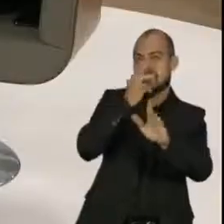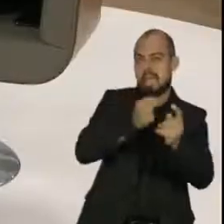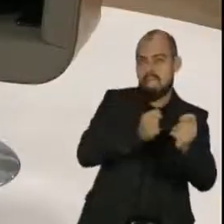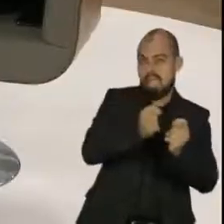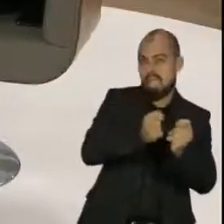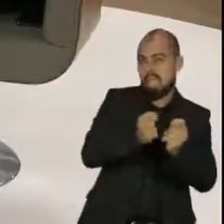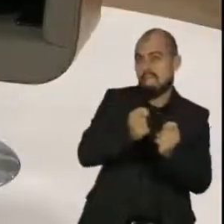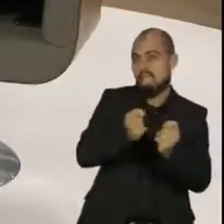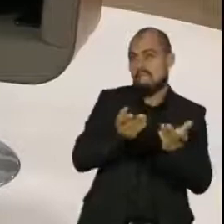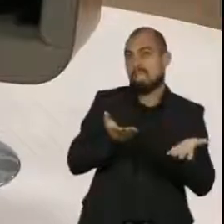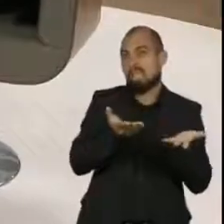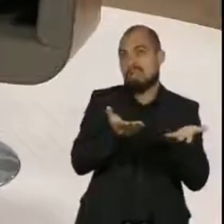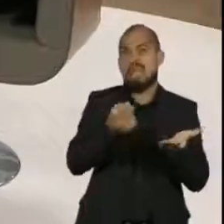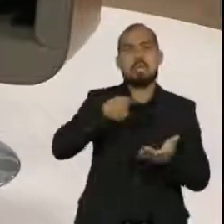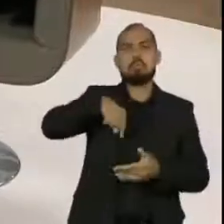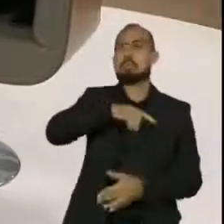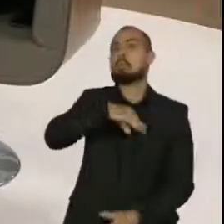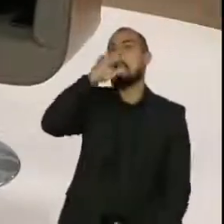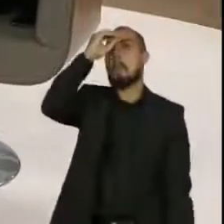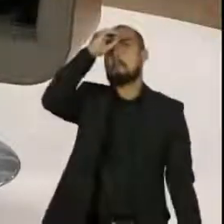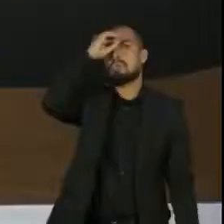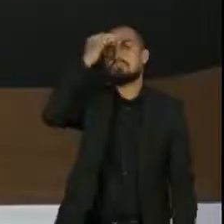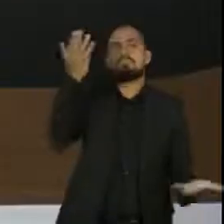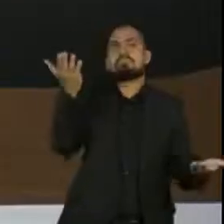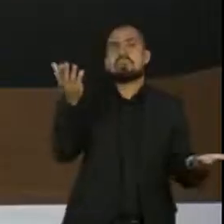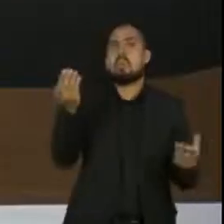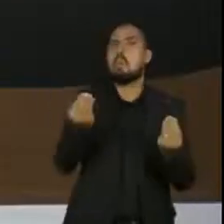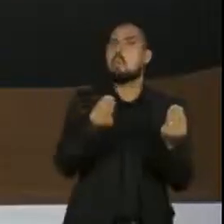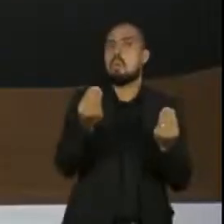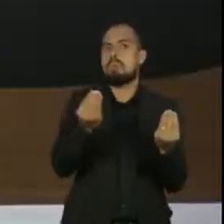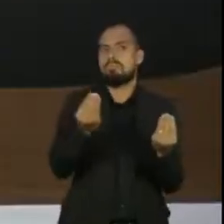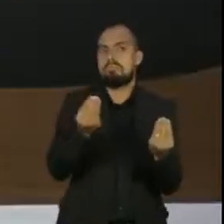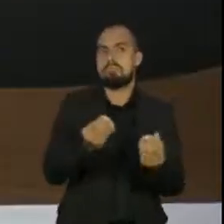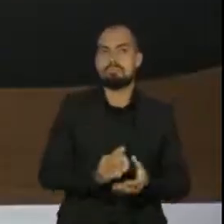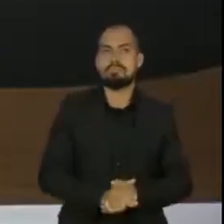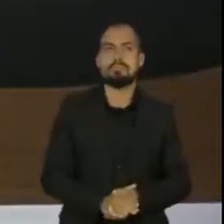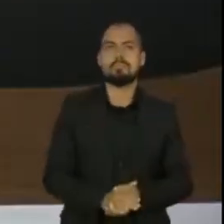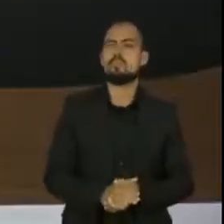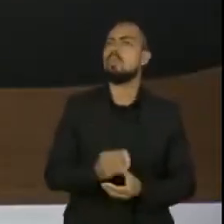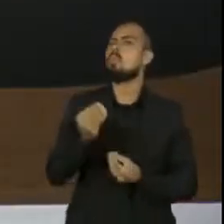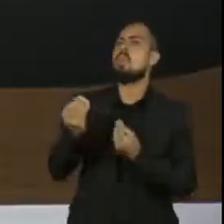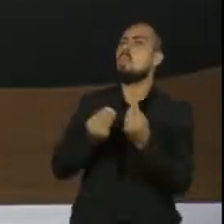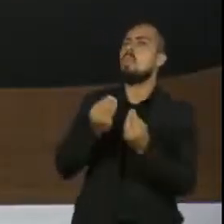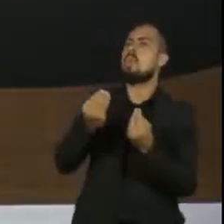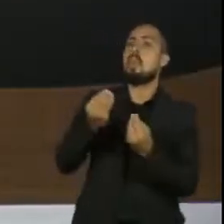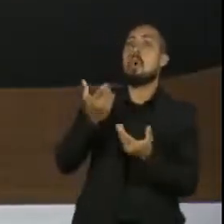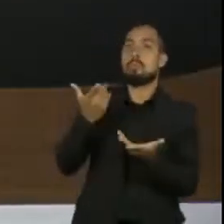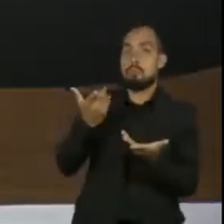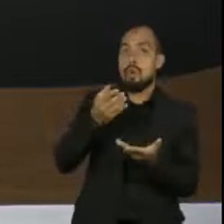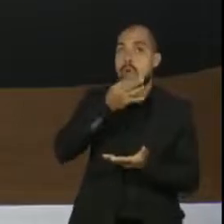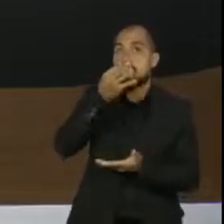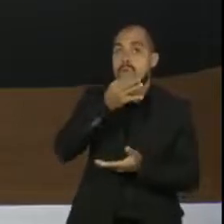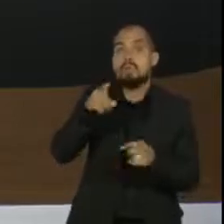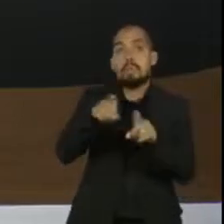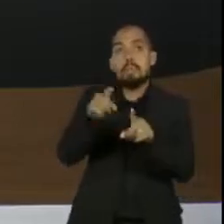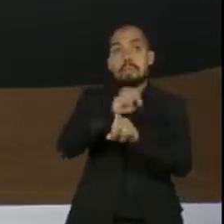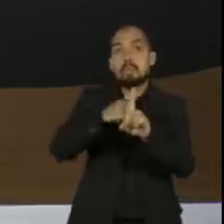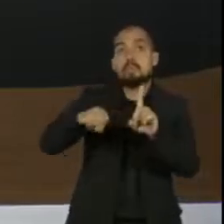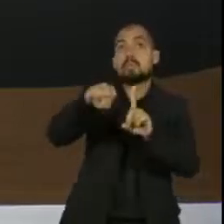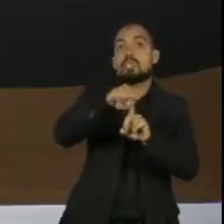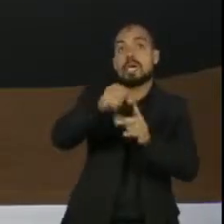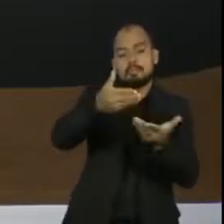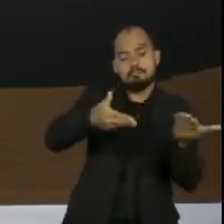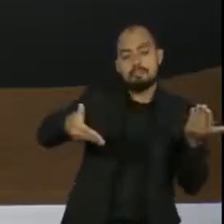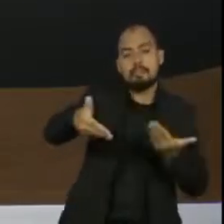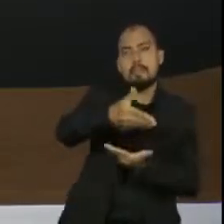promessas que a gente nem fica sabendo quais são e porquê foram feitas como é que fica essa questão da sociedade